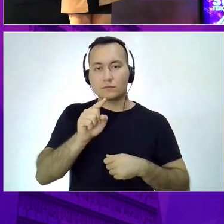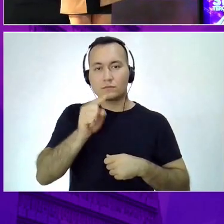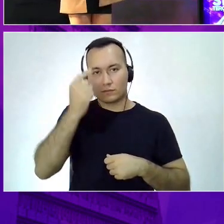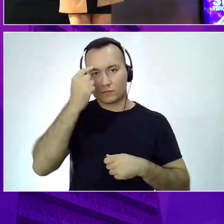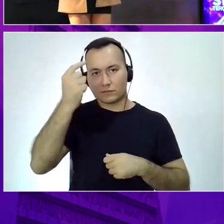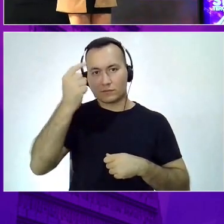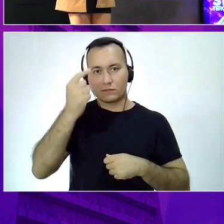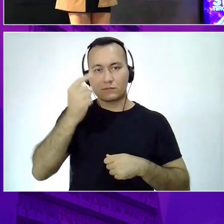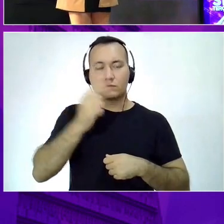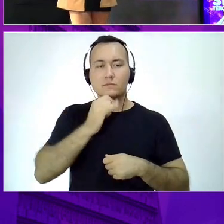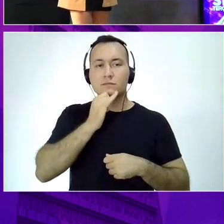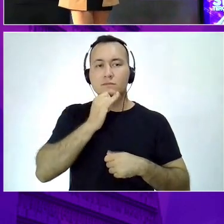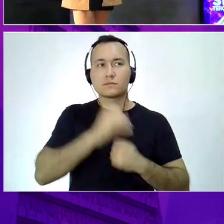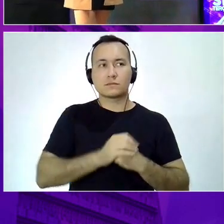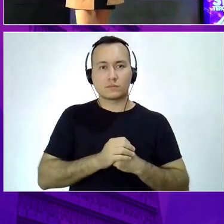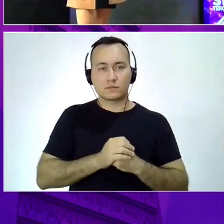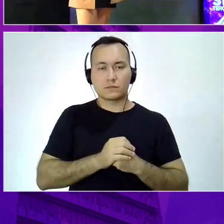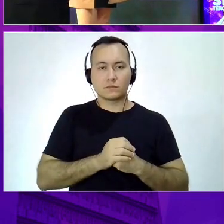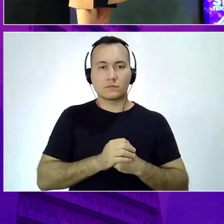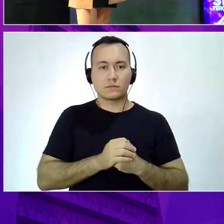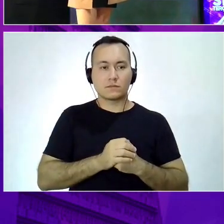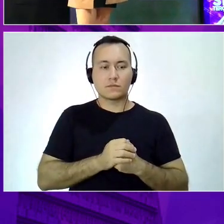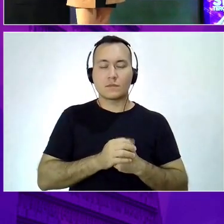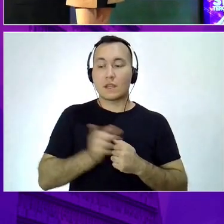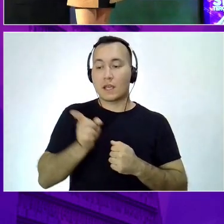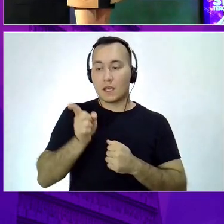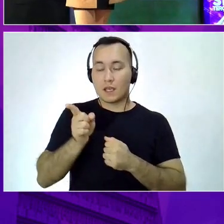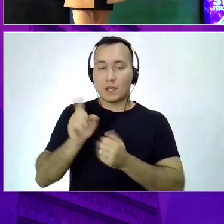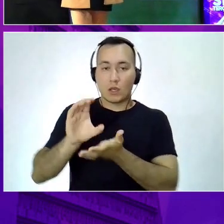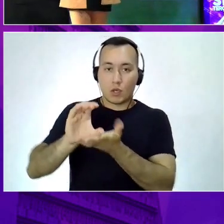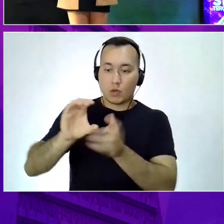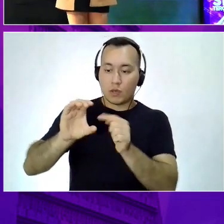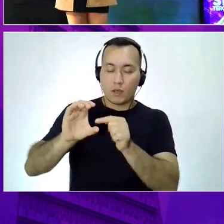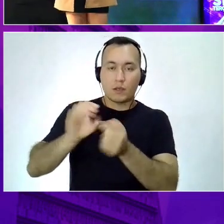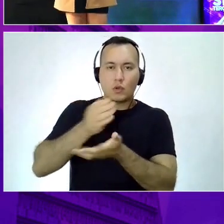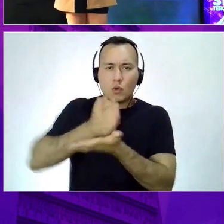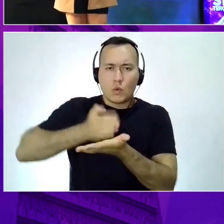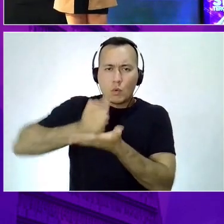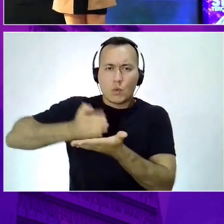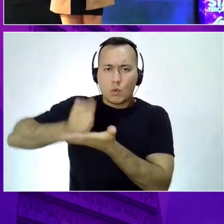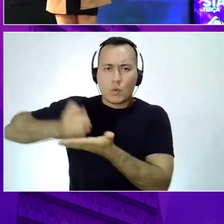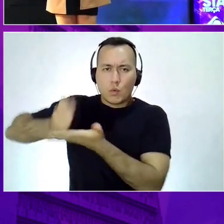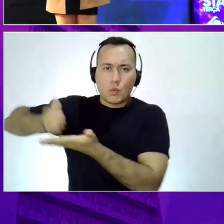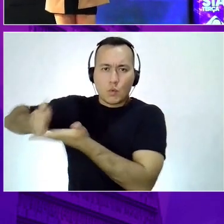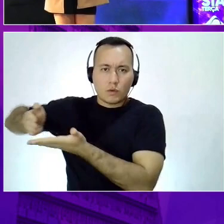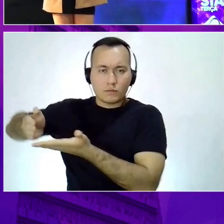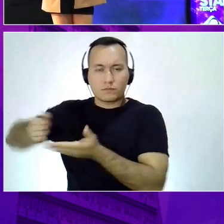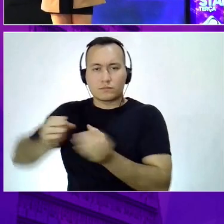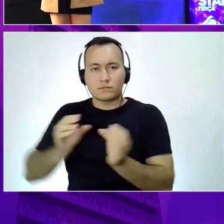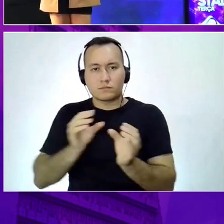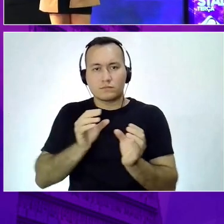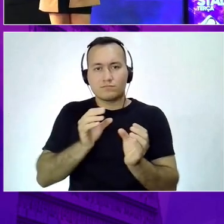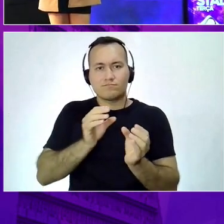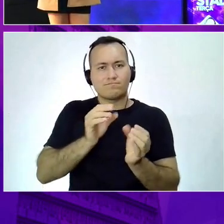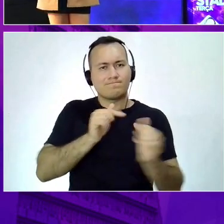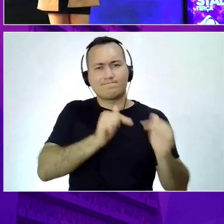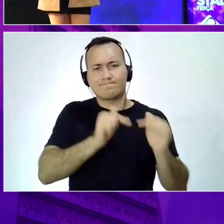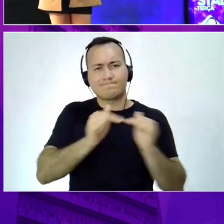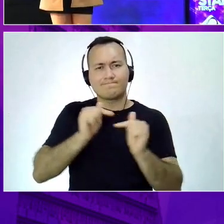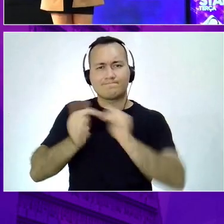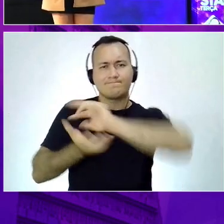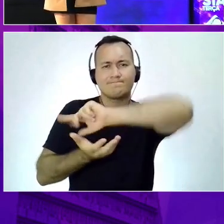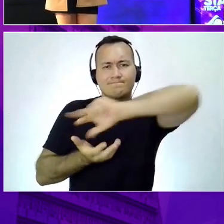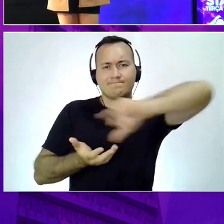começa a quebrar a aplicação em pequenos serviços, a gente começa a ter o problema de chamadas